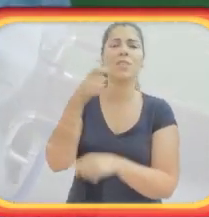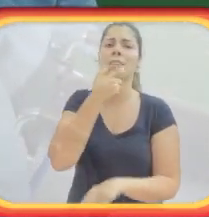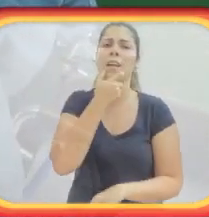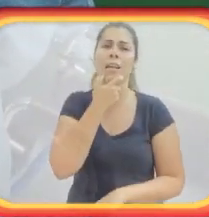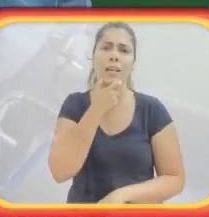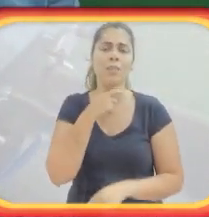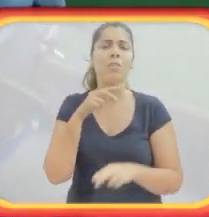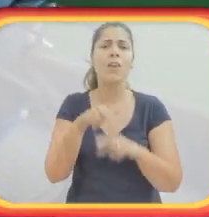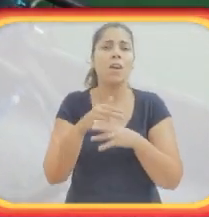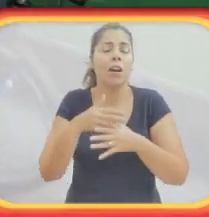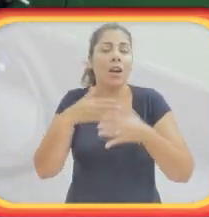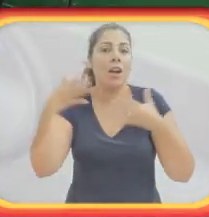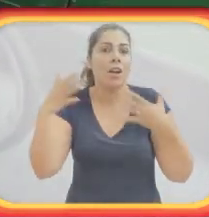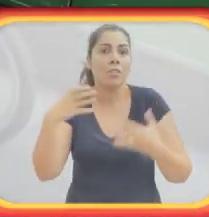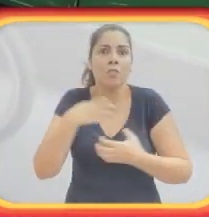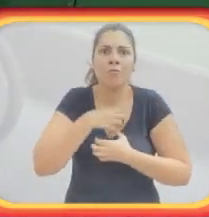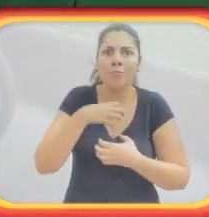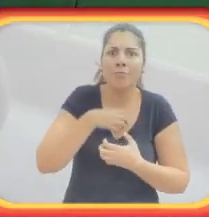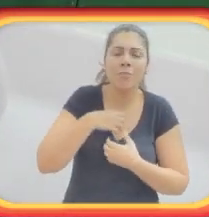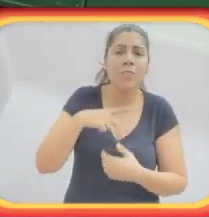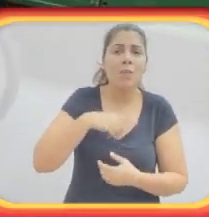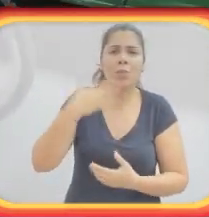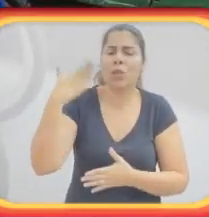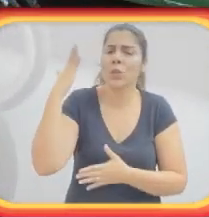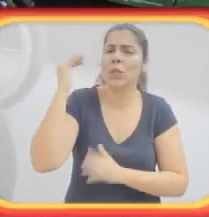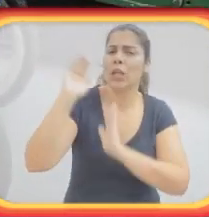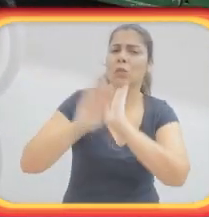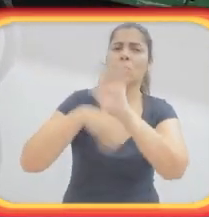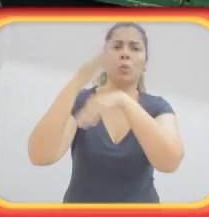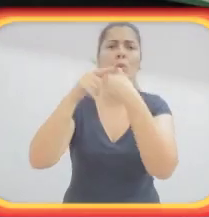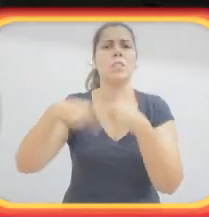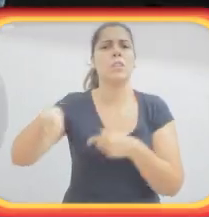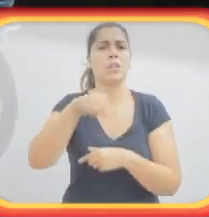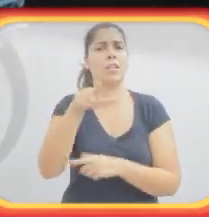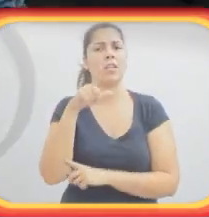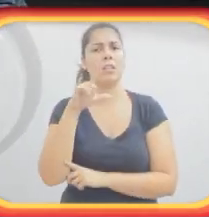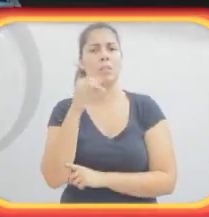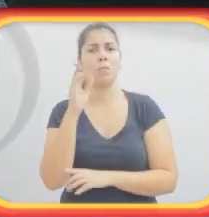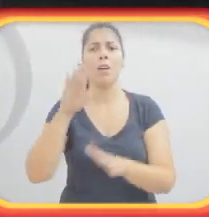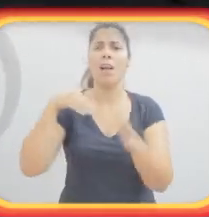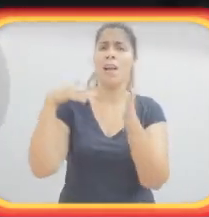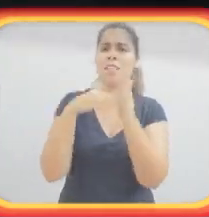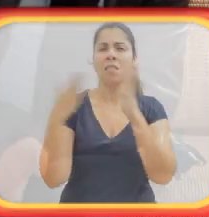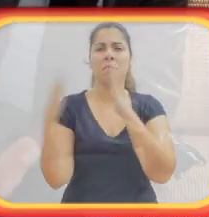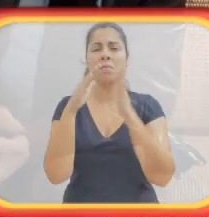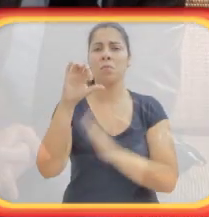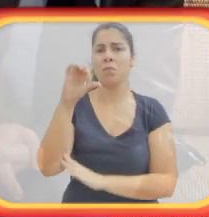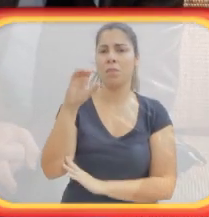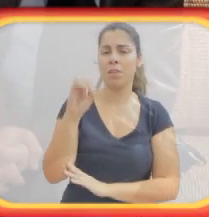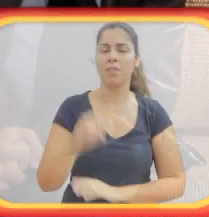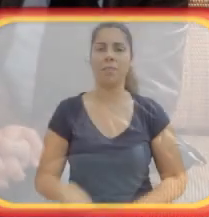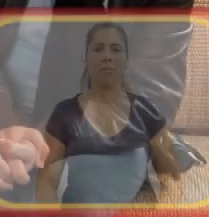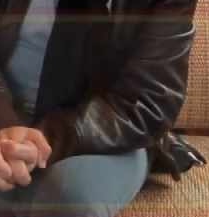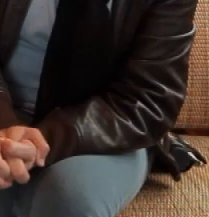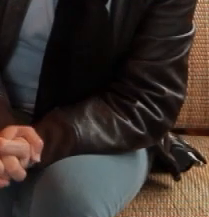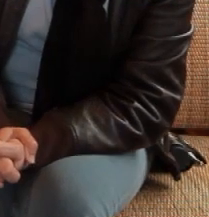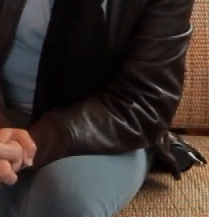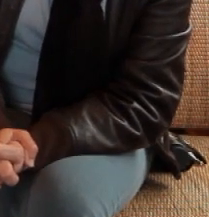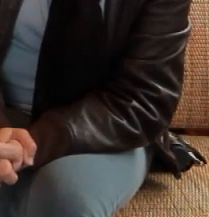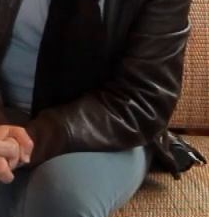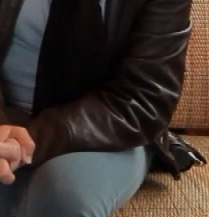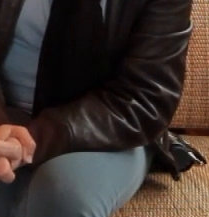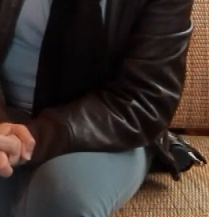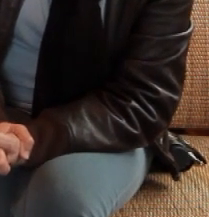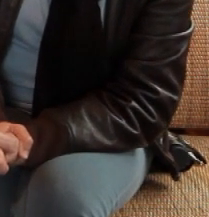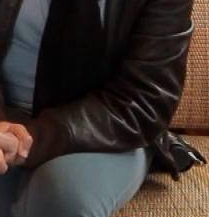2 pisos, também vindos de Inglaterra, e que causaram grande sensação. Tiveram muito sucesso e circularam